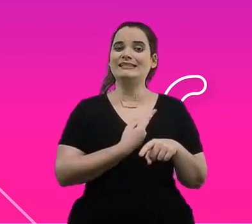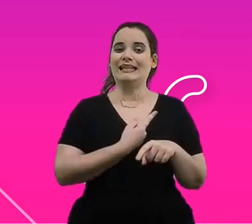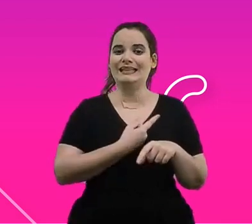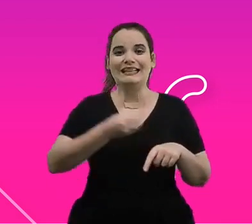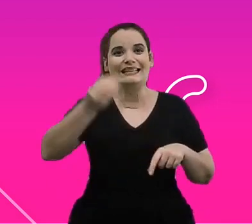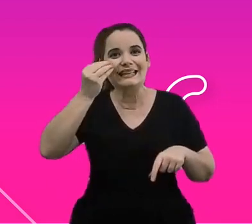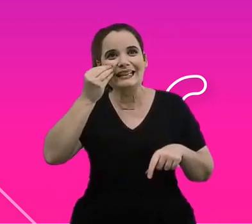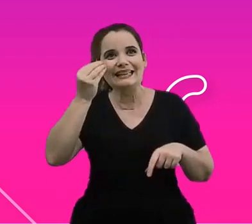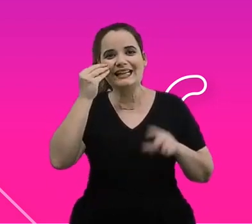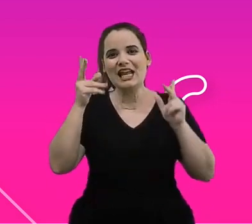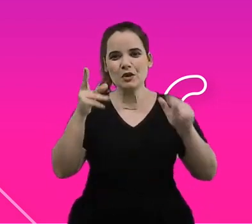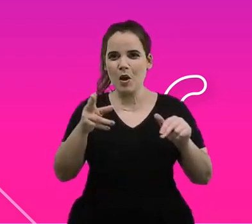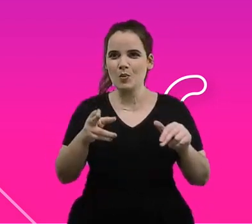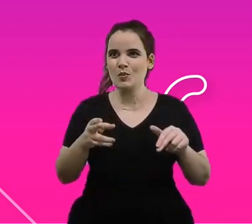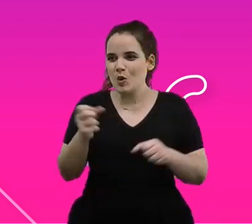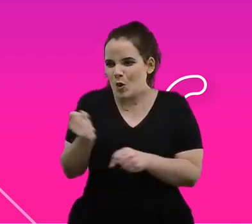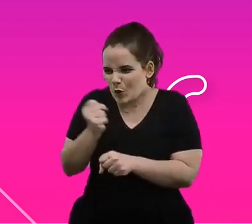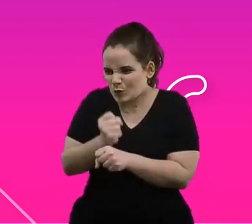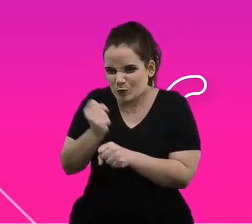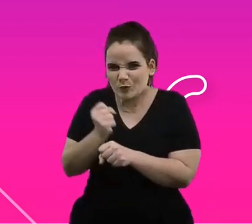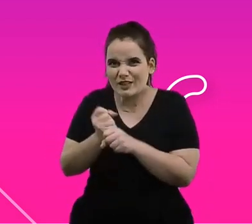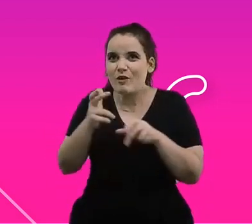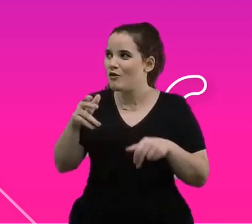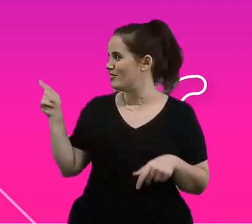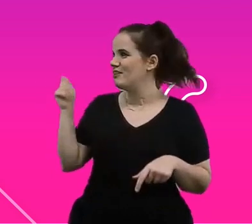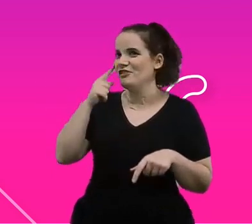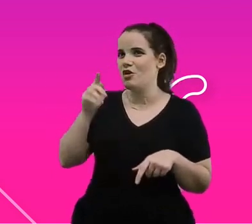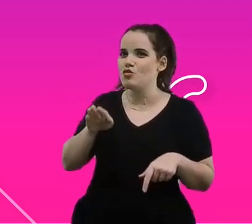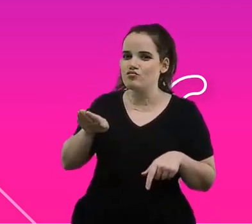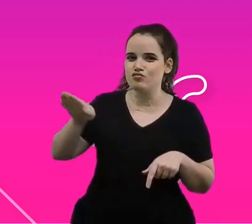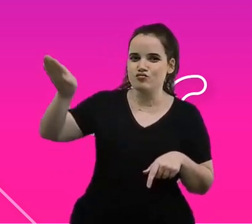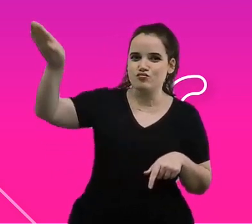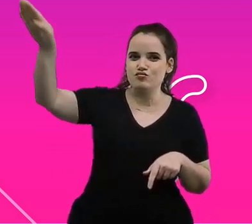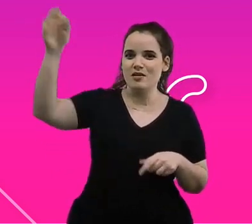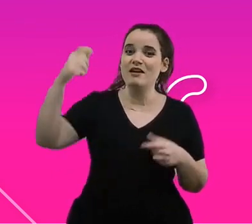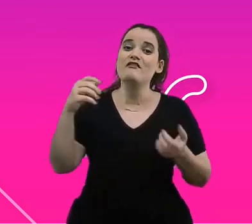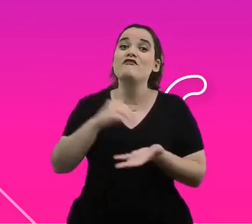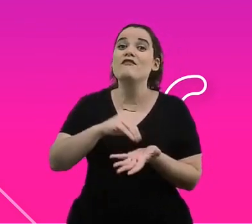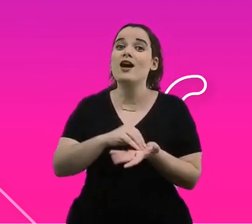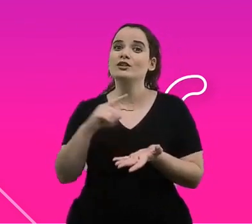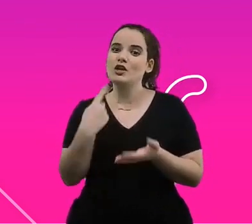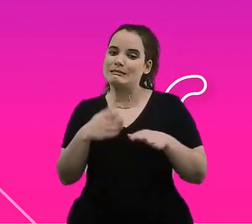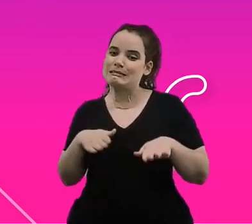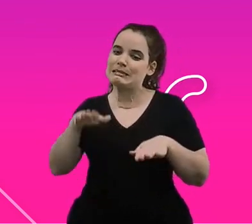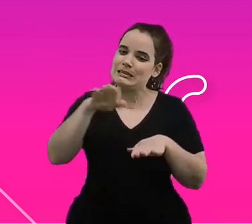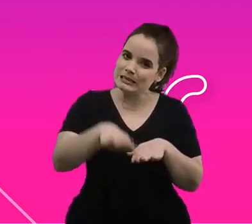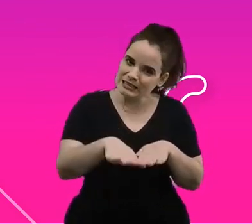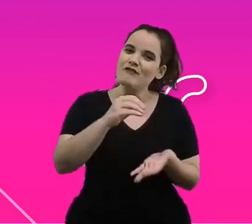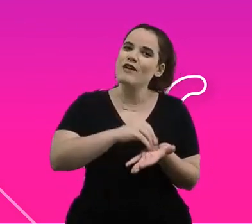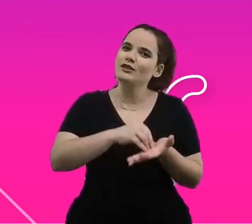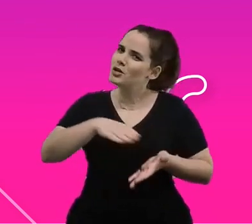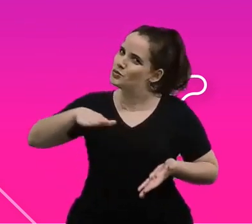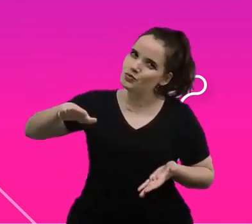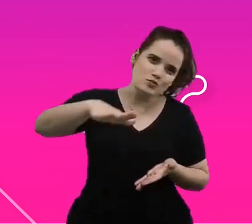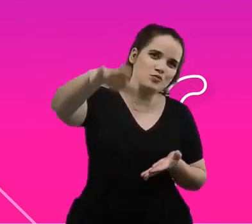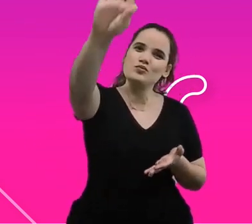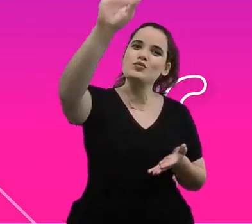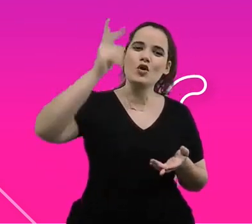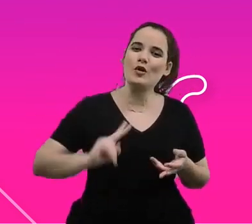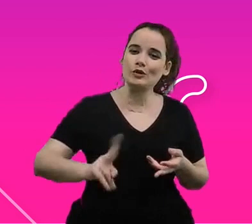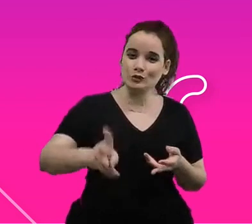Agora, trazendo um pouco dos números de Pernambuco, hoje a pandemia nos afeta com 3% dos casos do